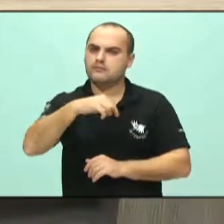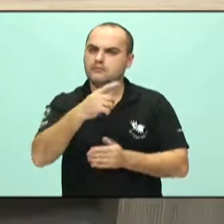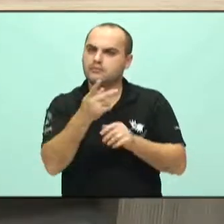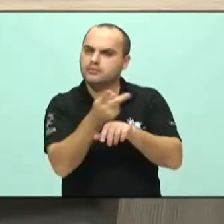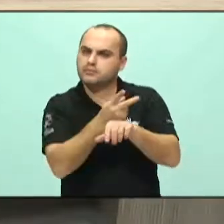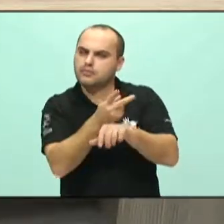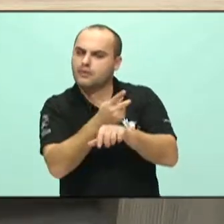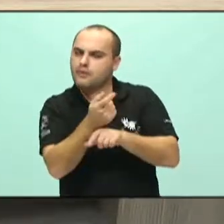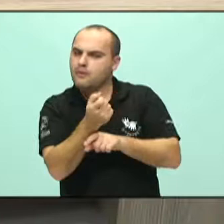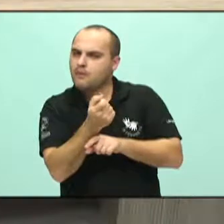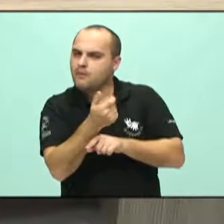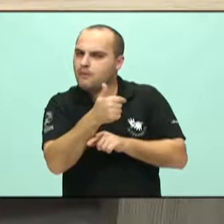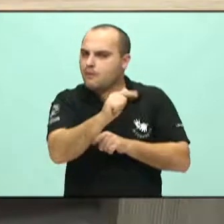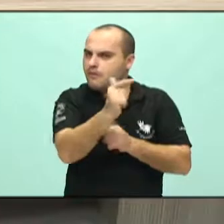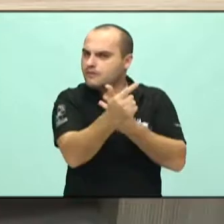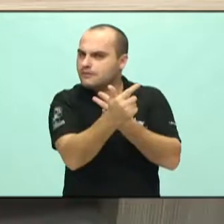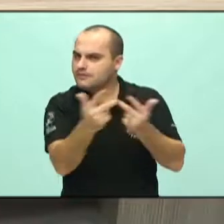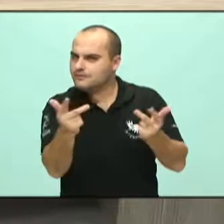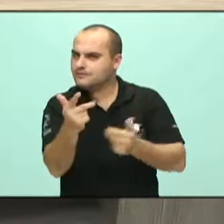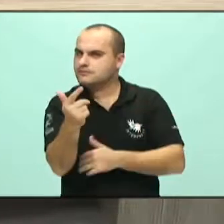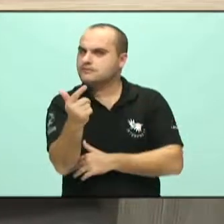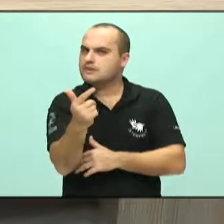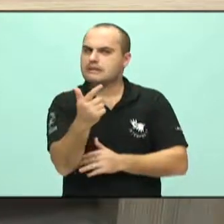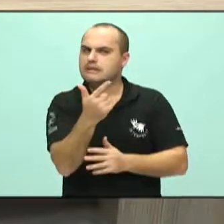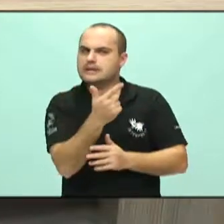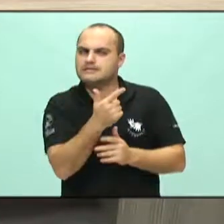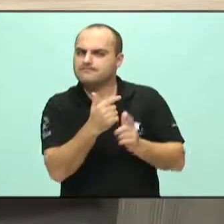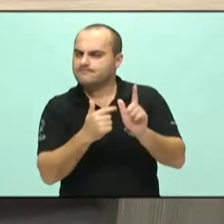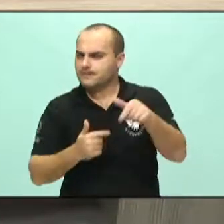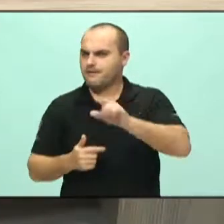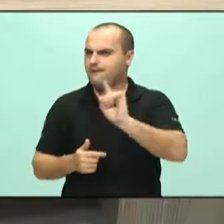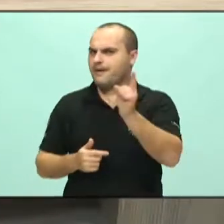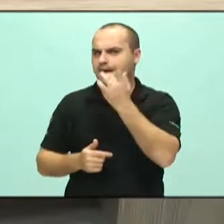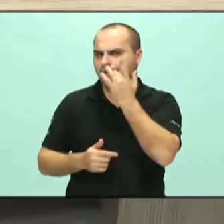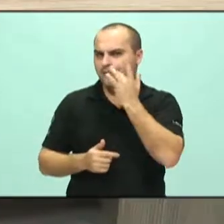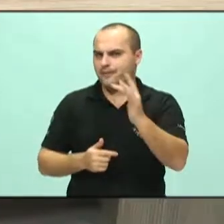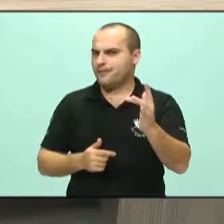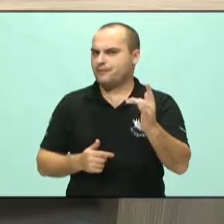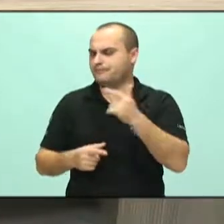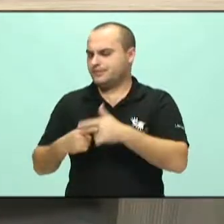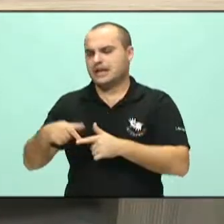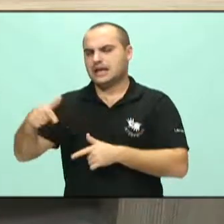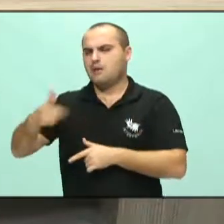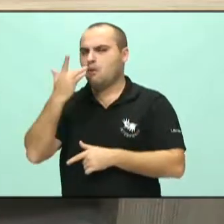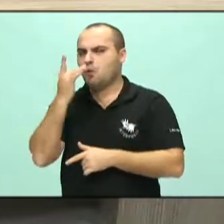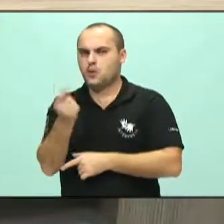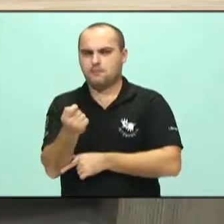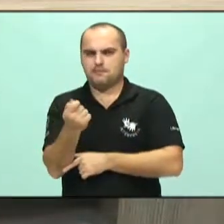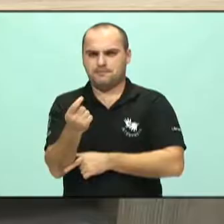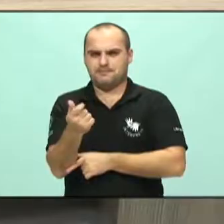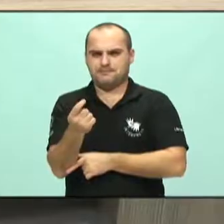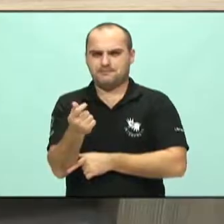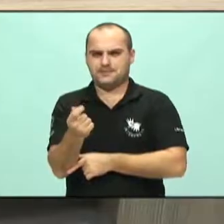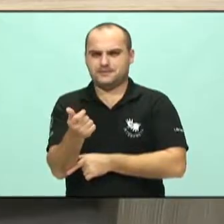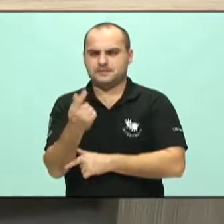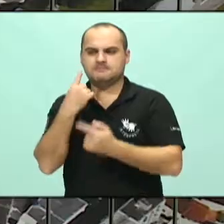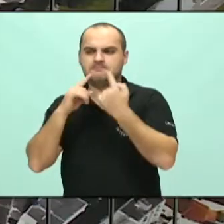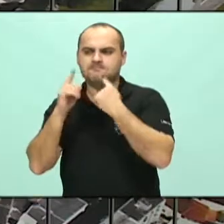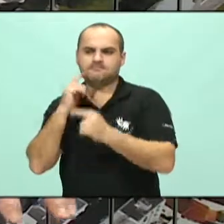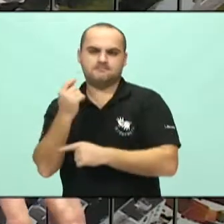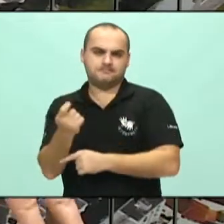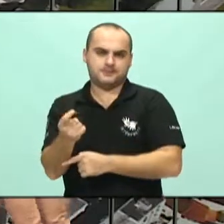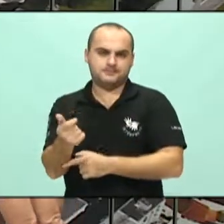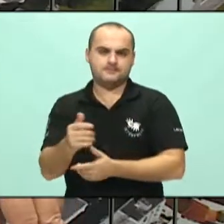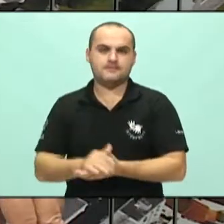o ouro, porque o ouro parece não resultou em grandes avanços, em grandes descobertas,